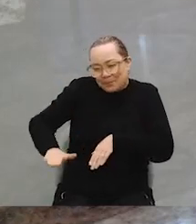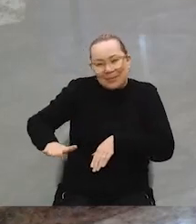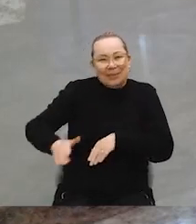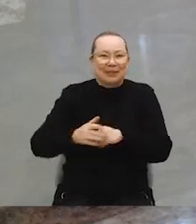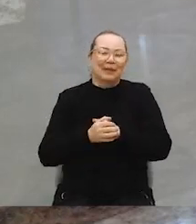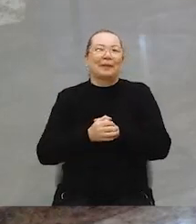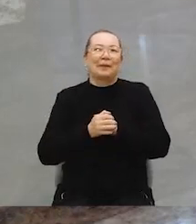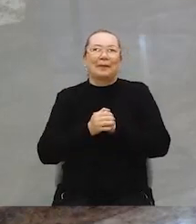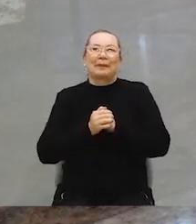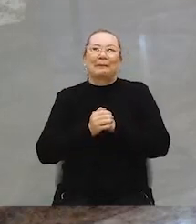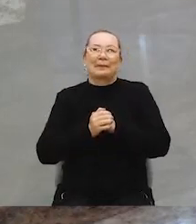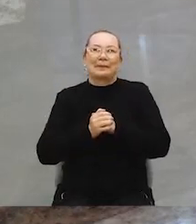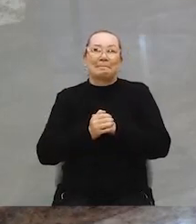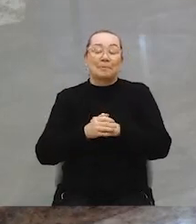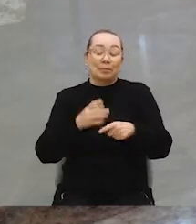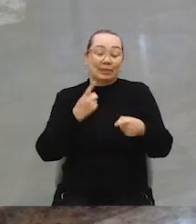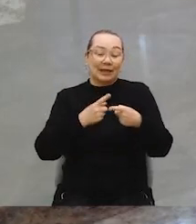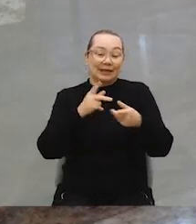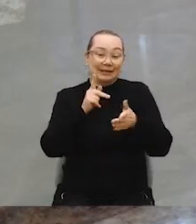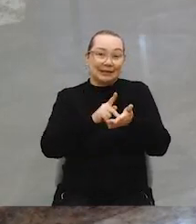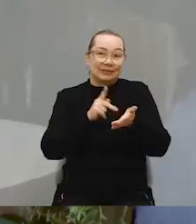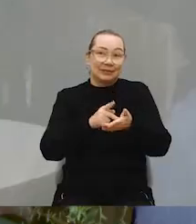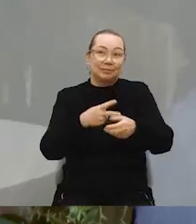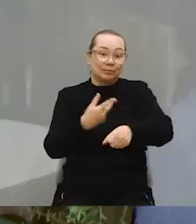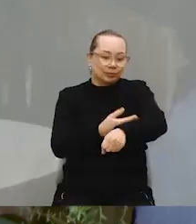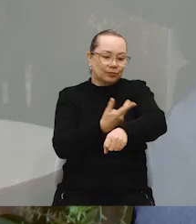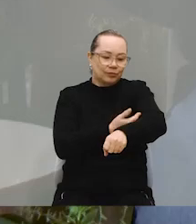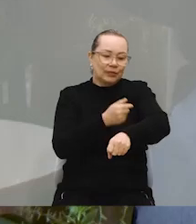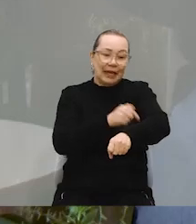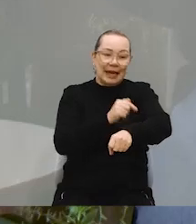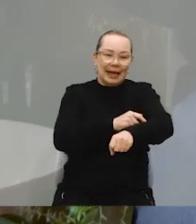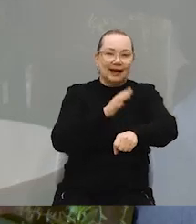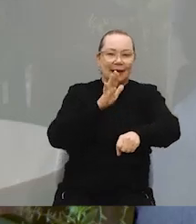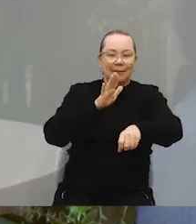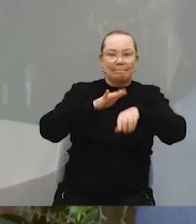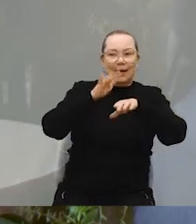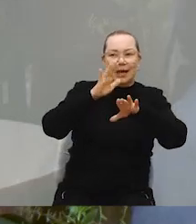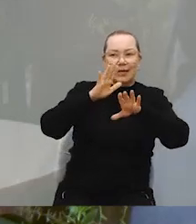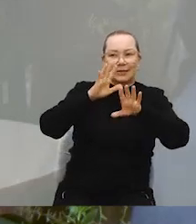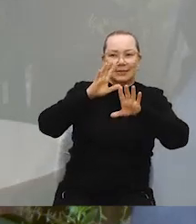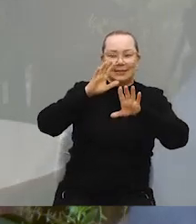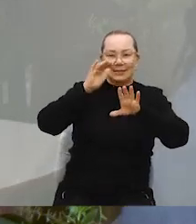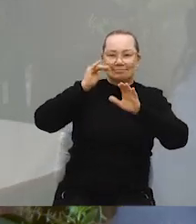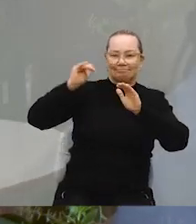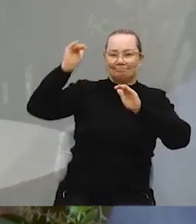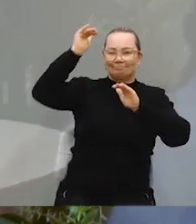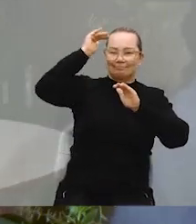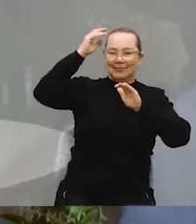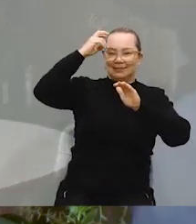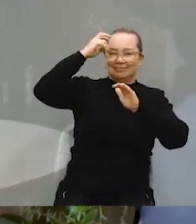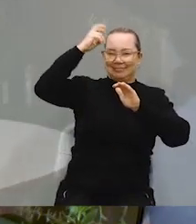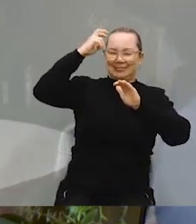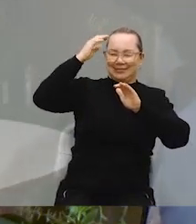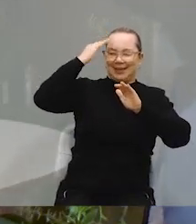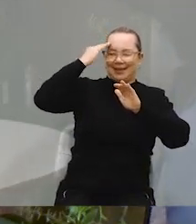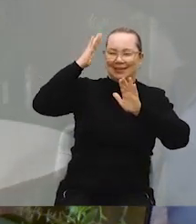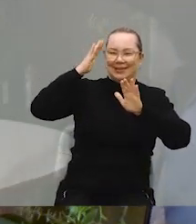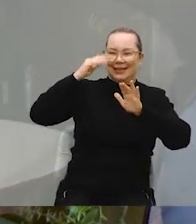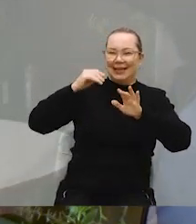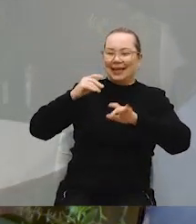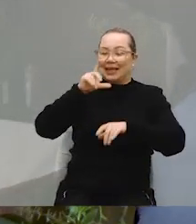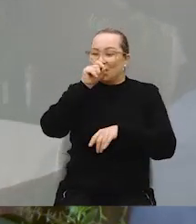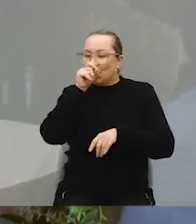verdade, a Celeste, ele é muito mais perspicaz, né? O Ícaro é um pouco ingênuo. Então, o Ícaro, ele